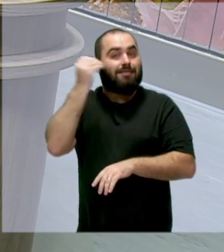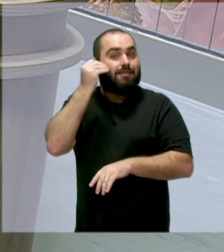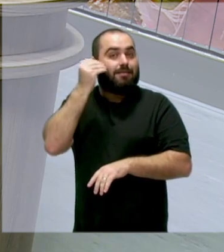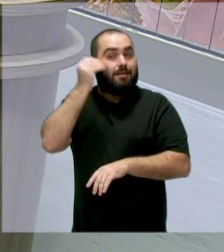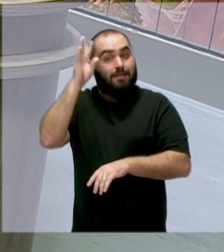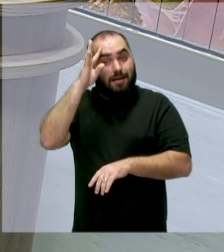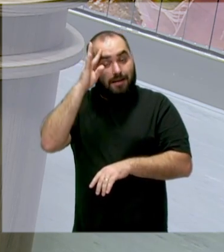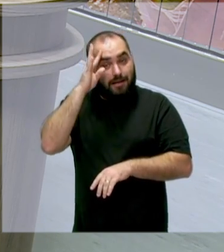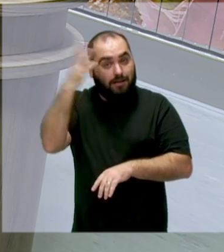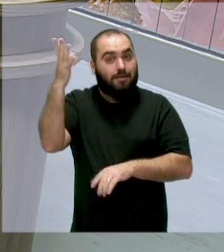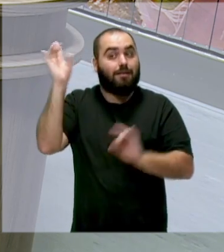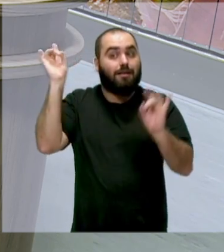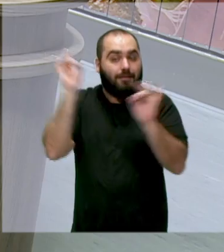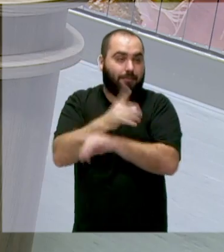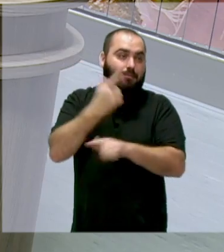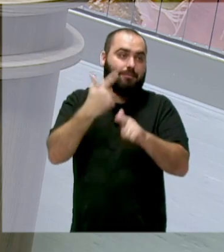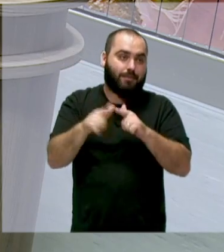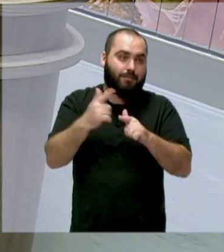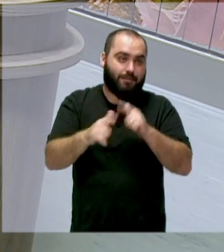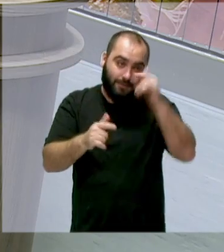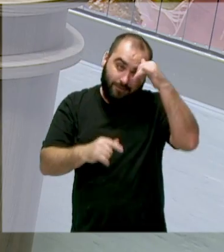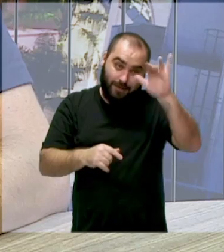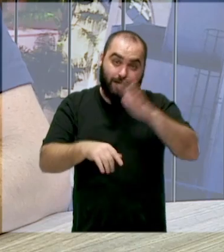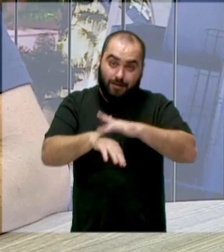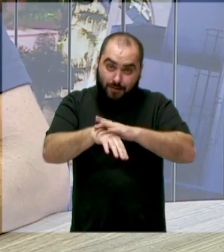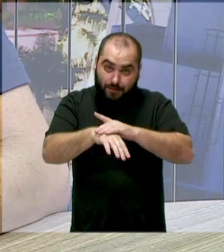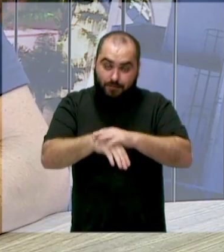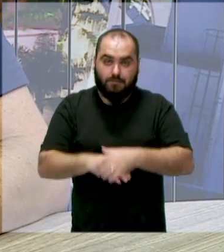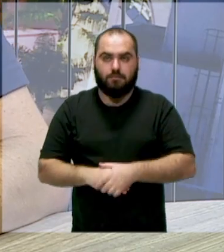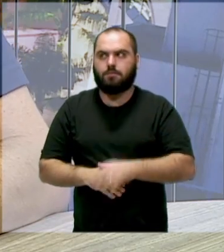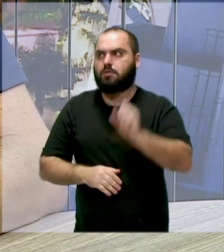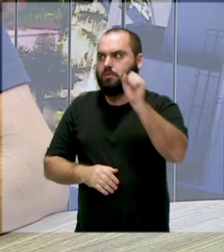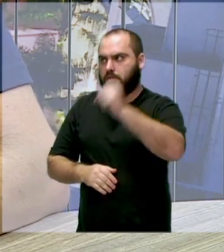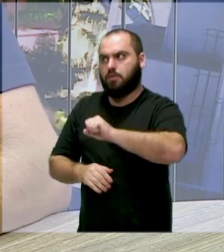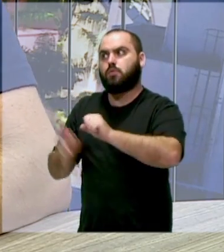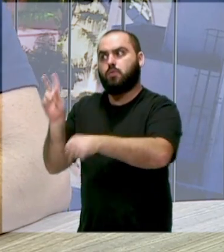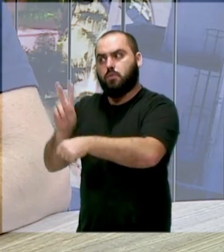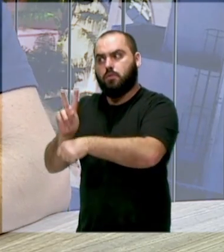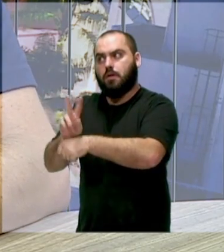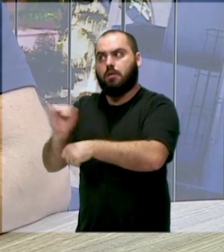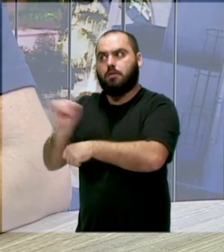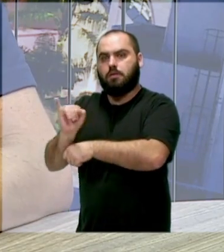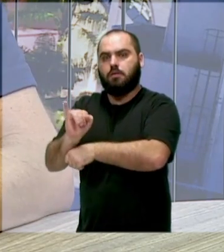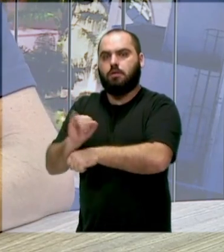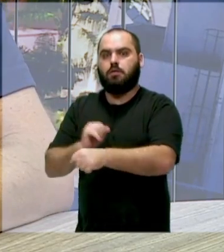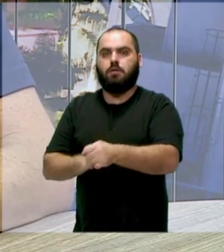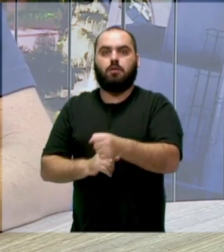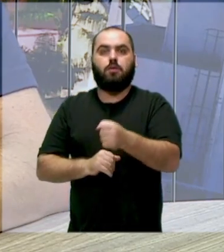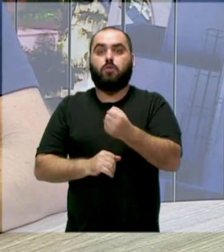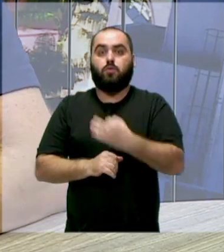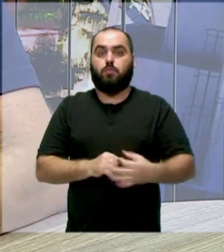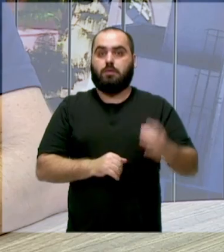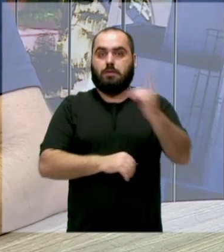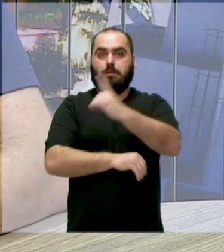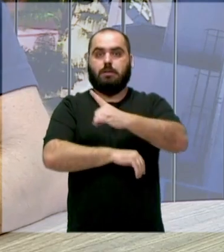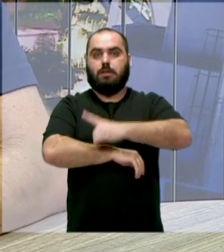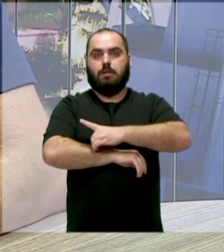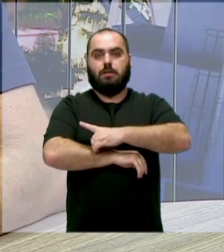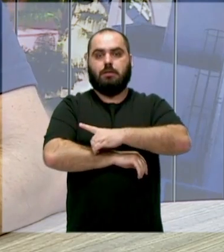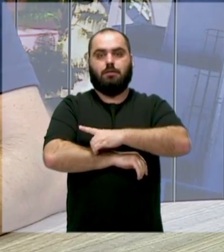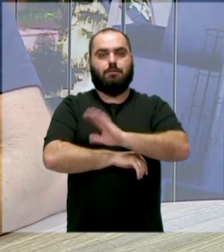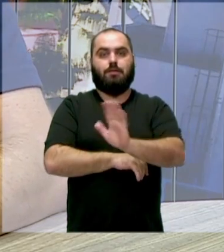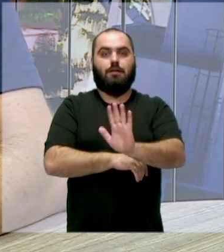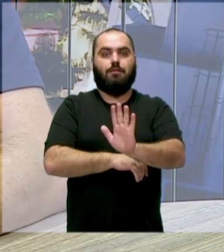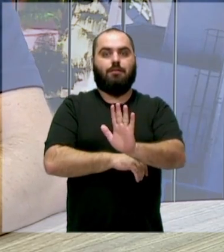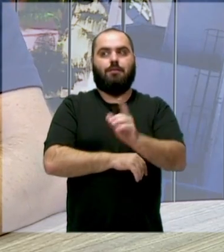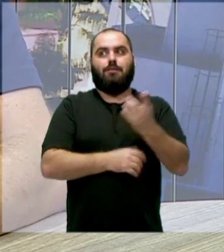isso não se converta numa doença, né? Nós estamos agora falando de prevenção em Itajaí. Nós não estamos com o número de casos de dengue. A gente não quer retornar